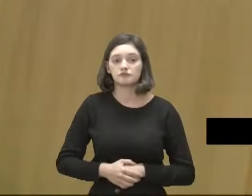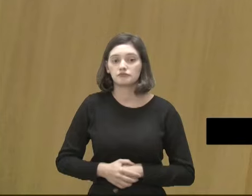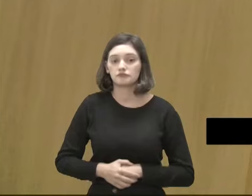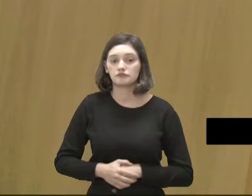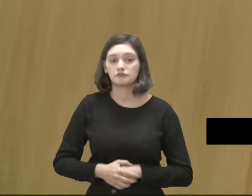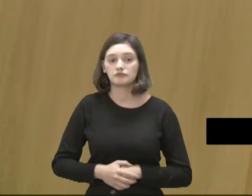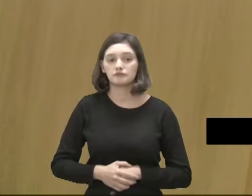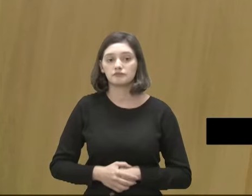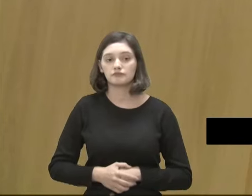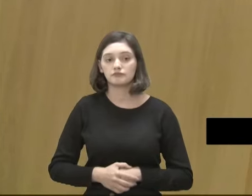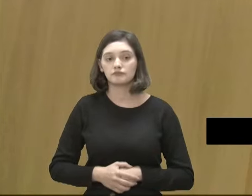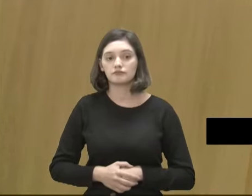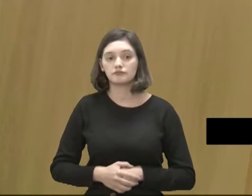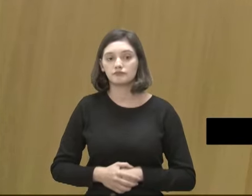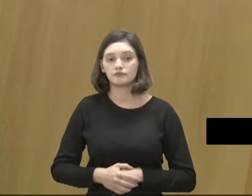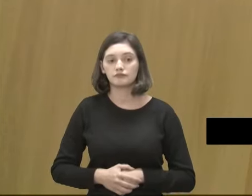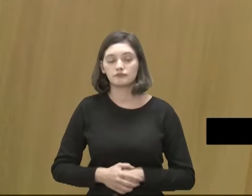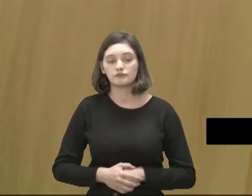Nataline.